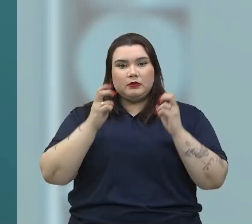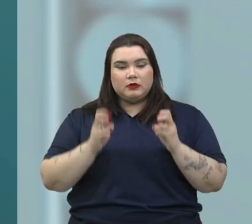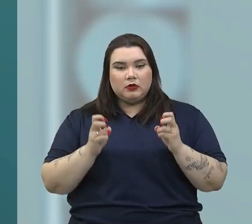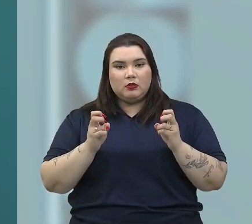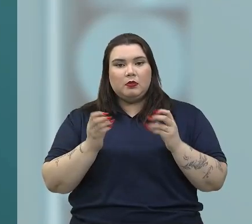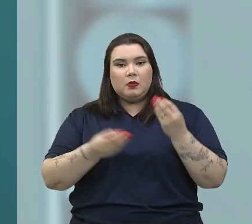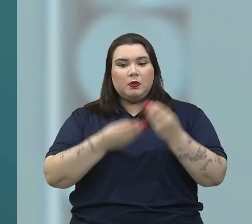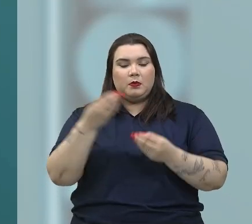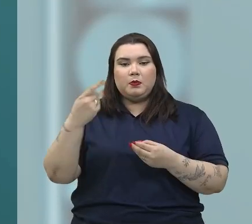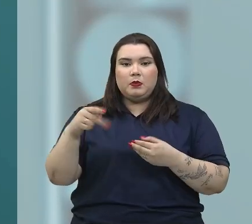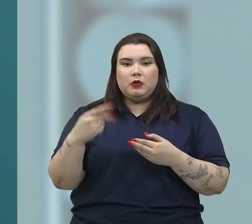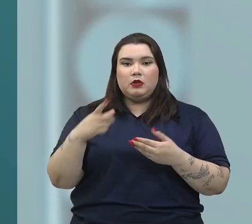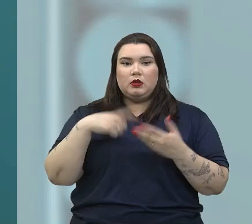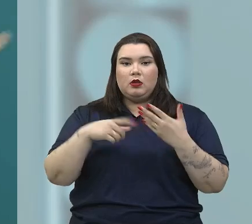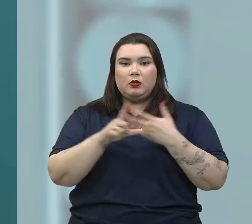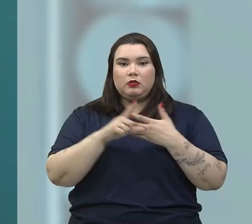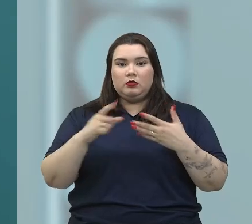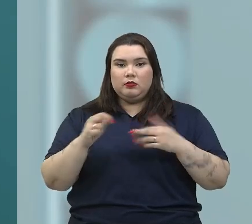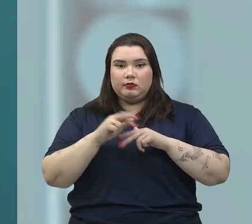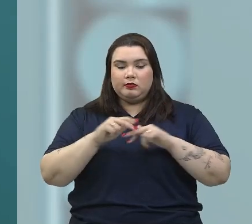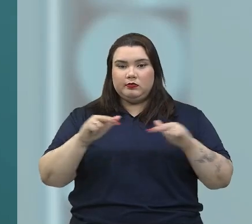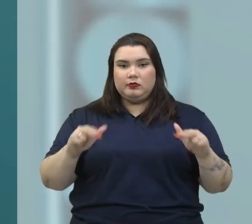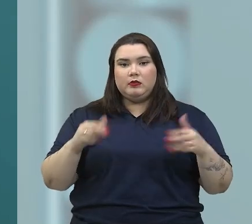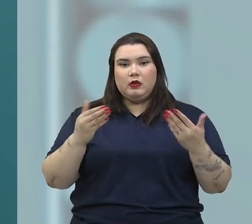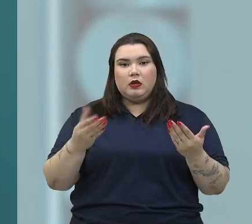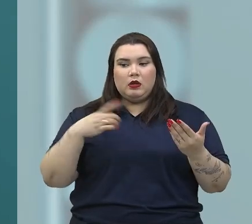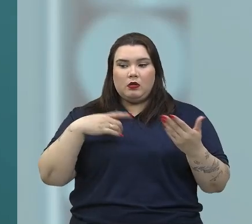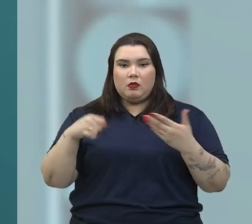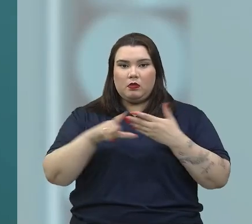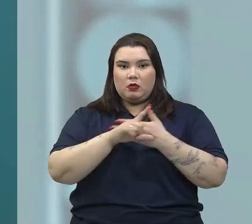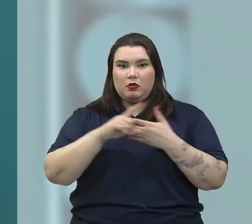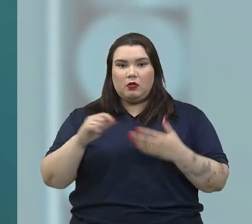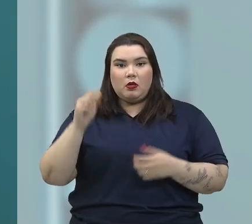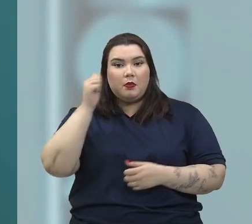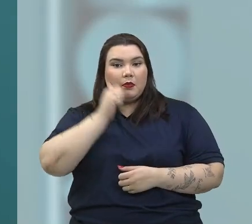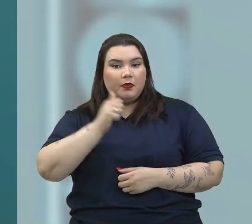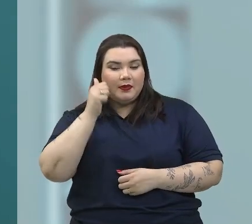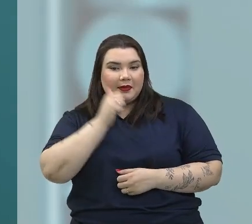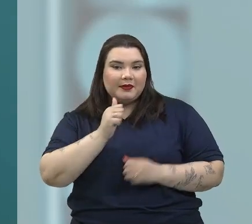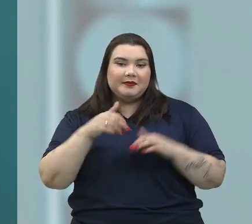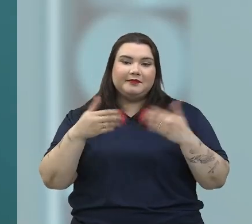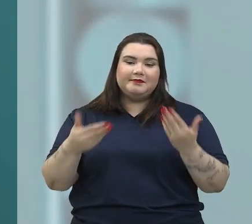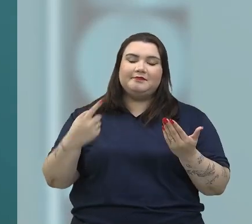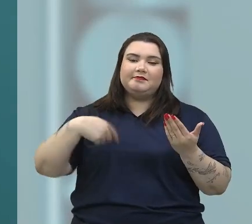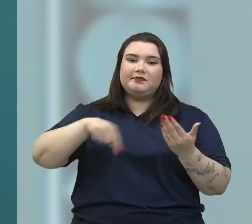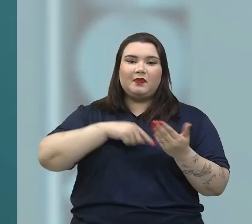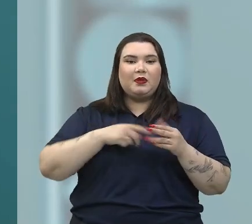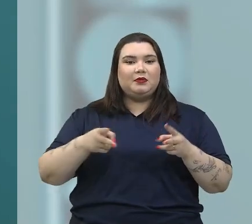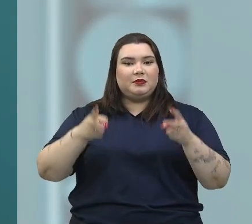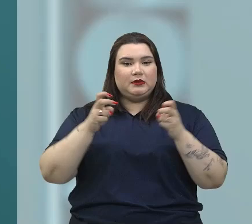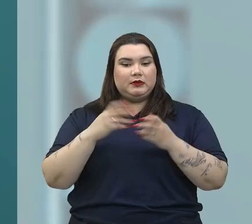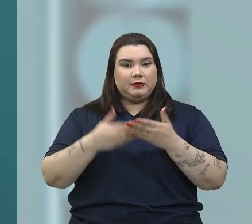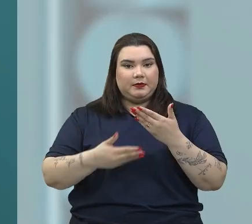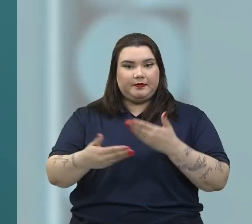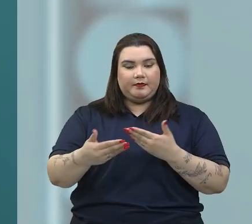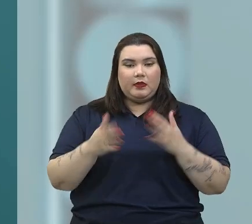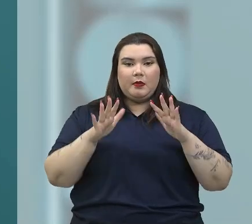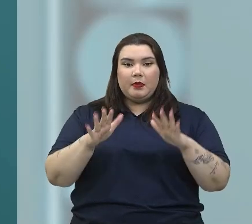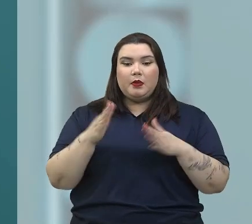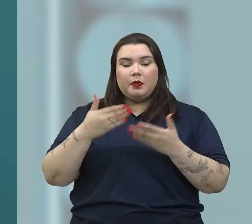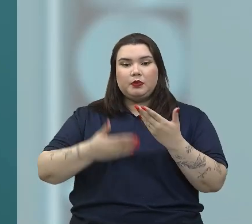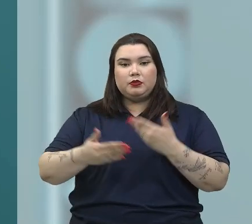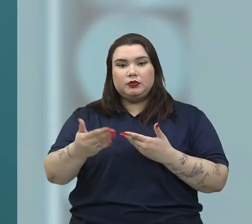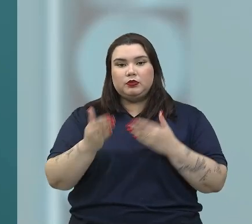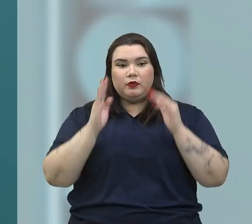por causa das suas obras, né? Inclusive, uma das autoras é mulher, não é? E a gente vai ver daqui a pouco. Mas vamos continuar